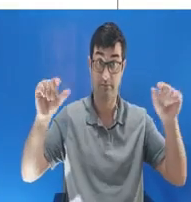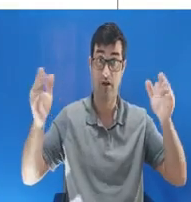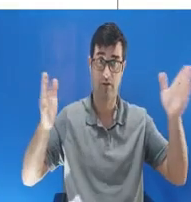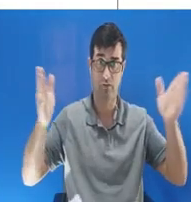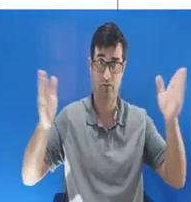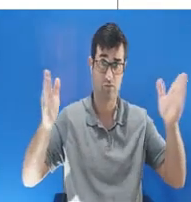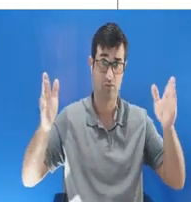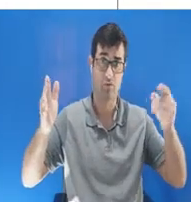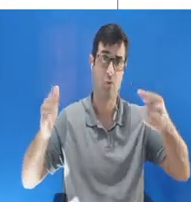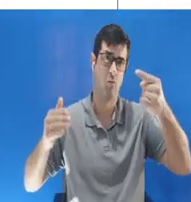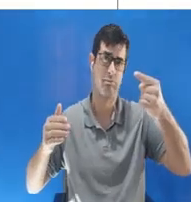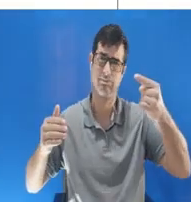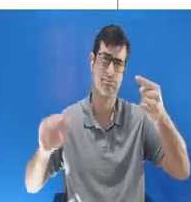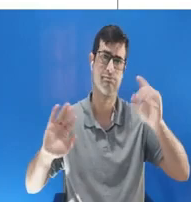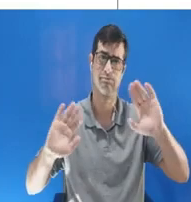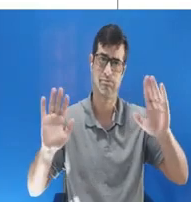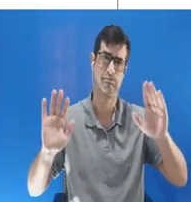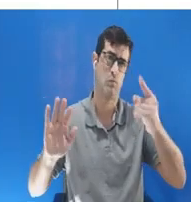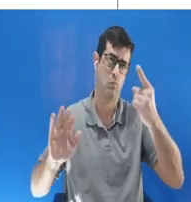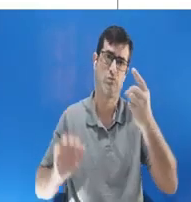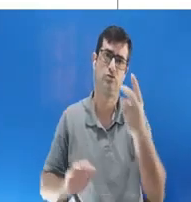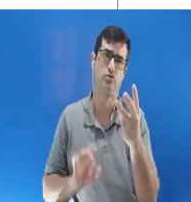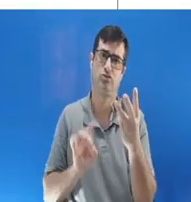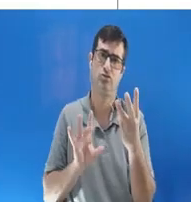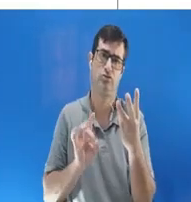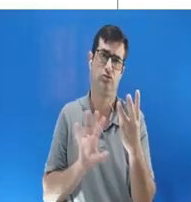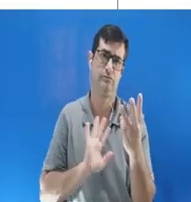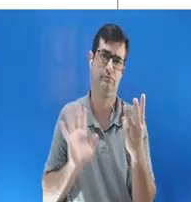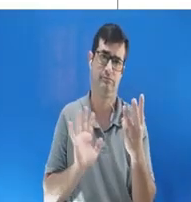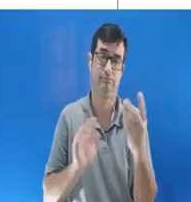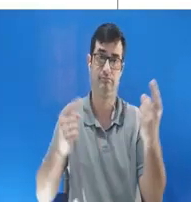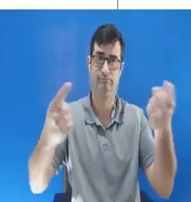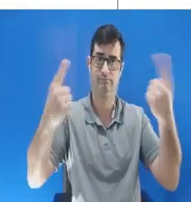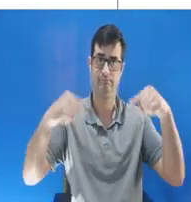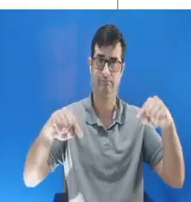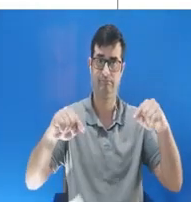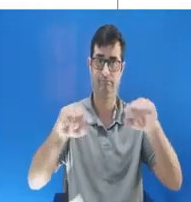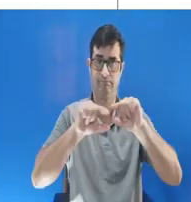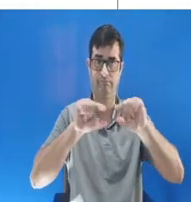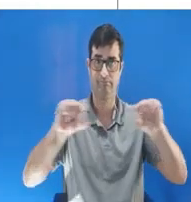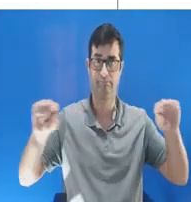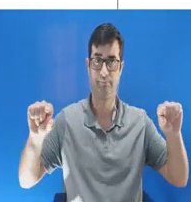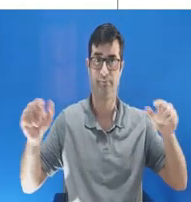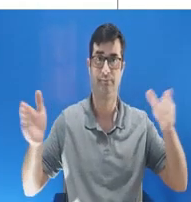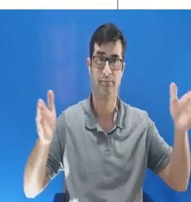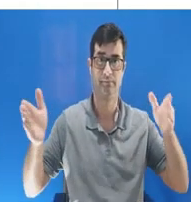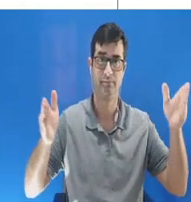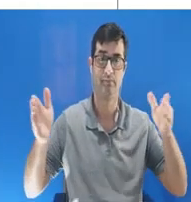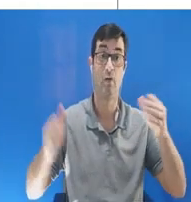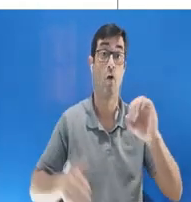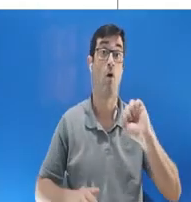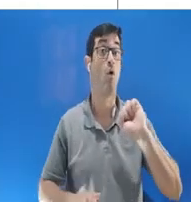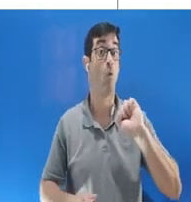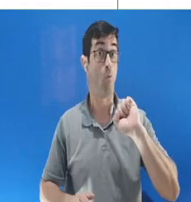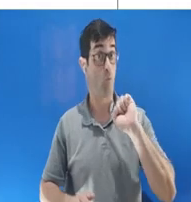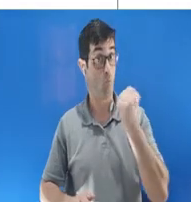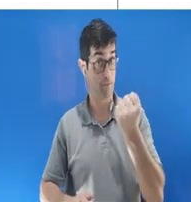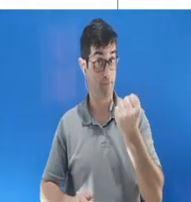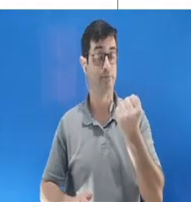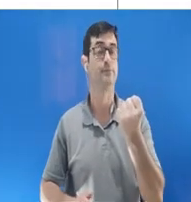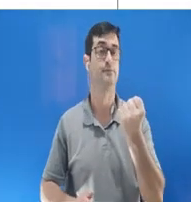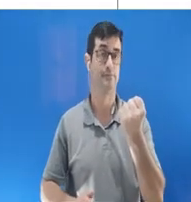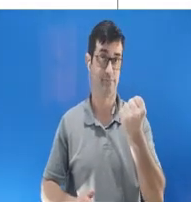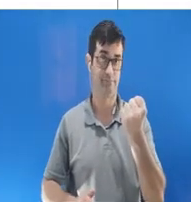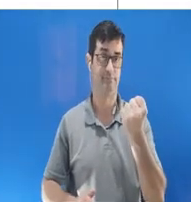porque o período 1, o que vai acontecer? Eu só tenho 2 elementos, então vamos pegar o período 2 aqui, que aí eu já vou ter um total de 8 elementos para